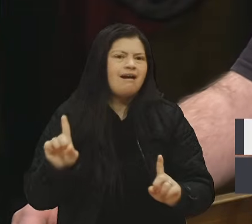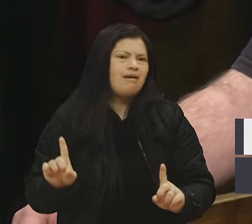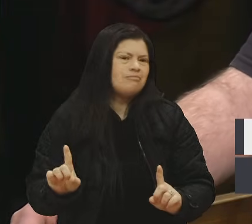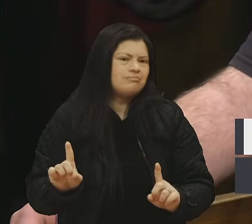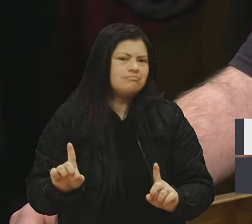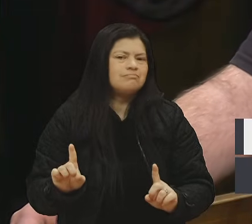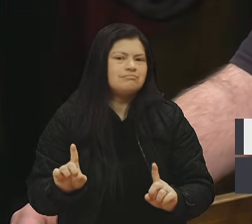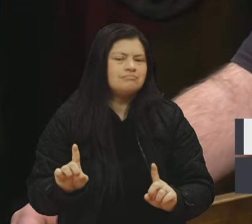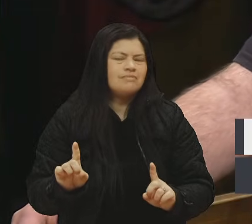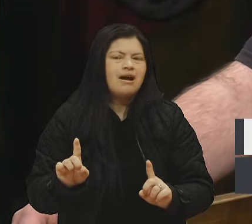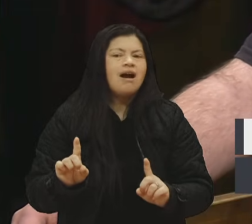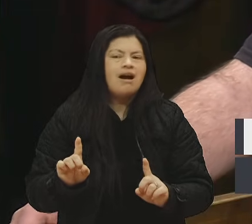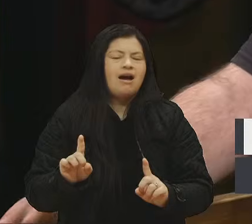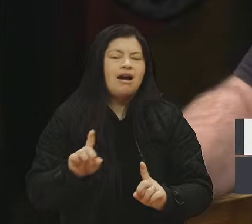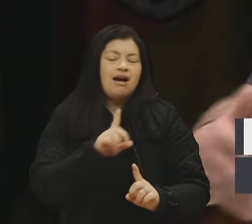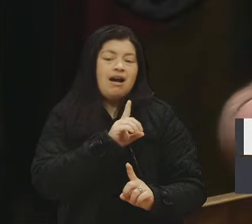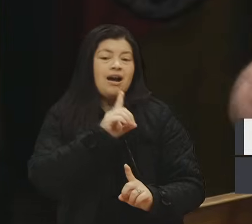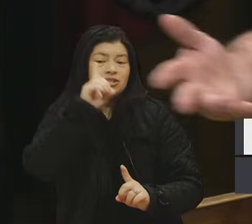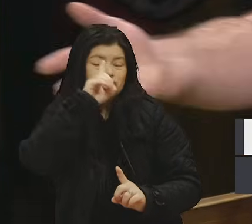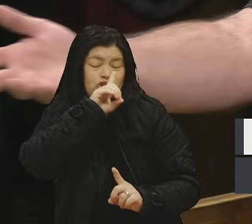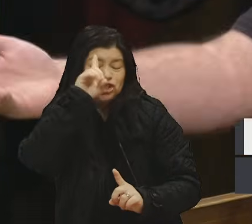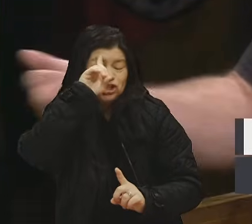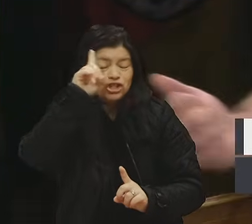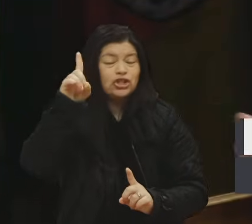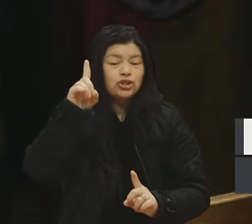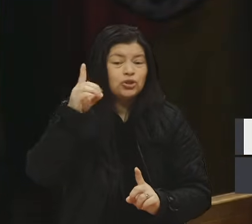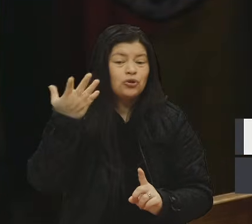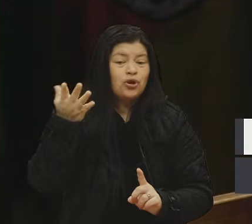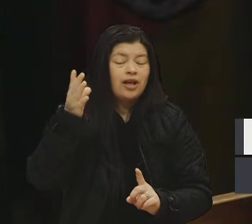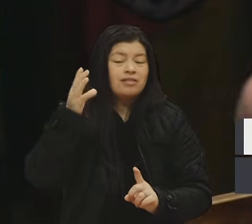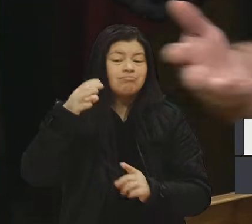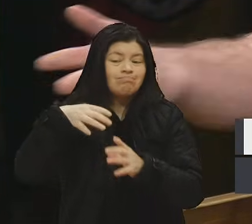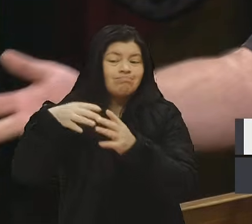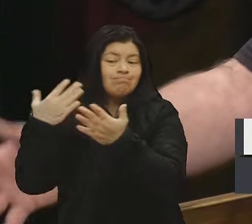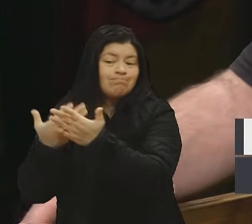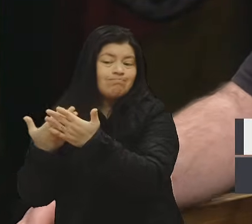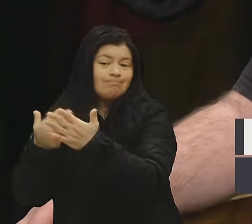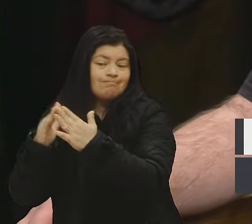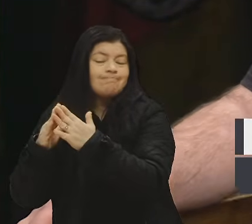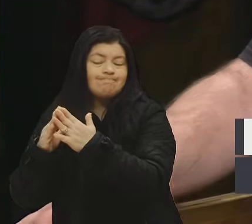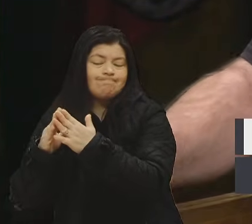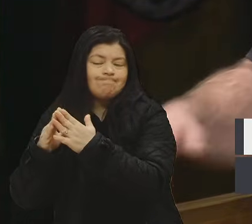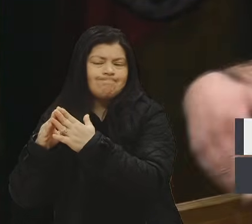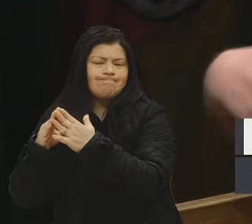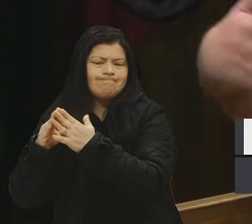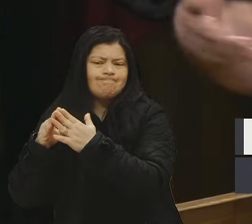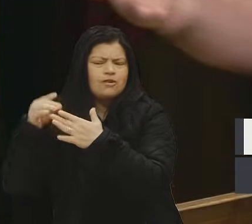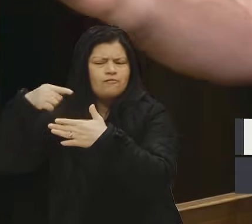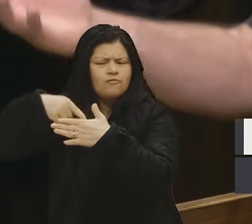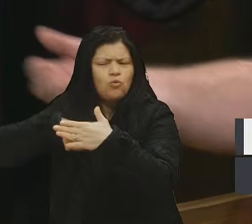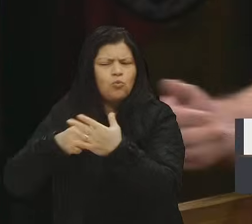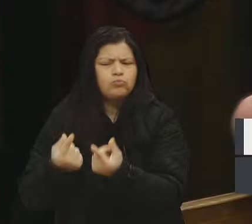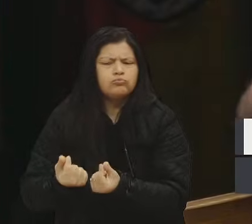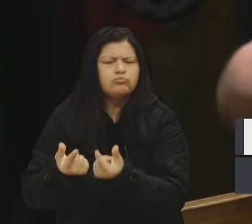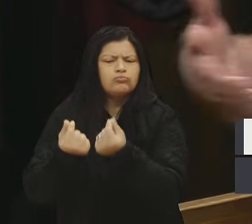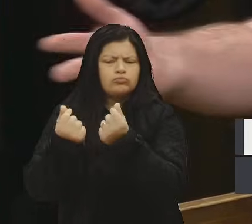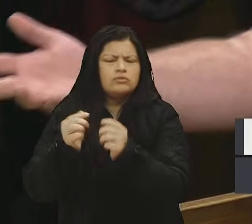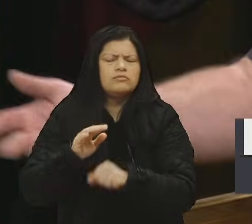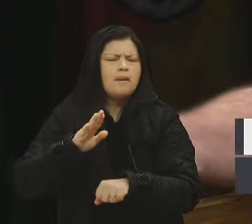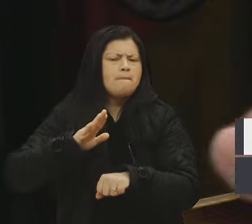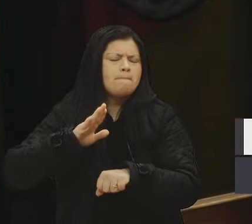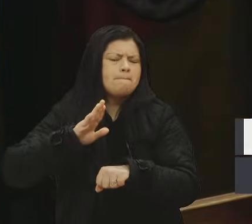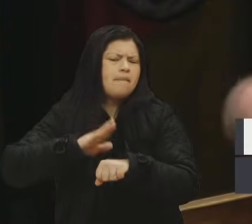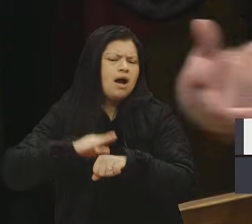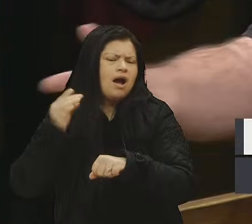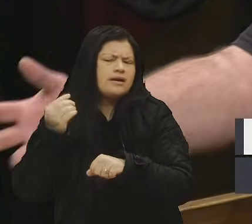a direção da escola, é esse fundo, né? Que vai dirigir mais de uma escola, assim